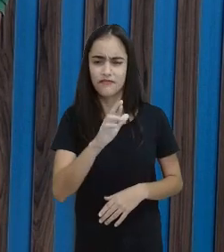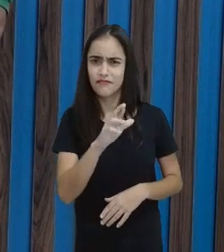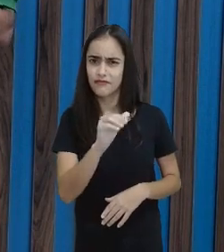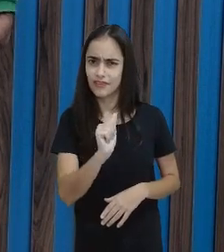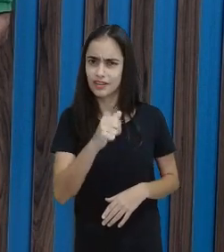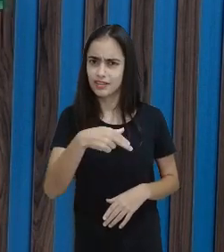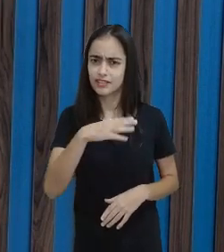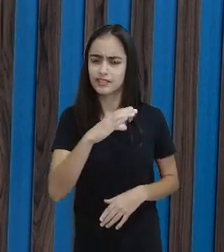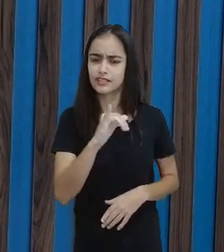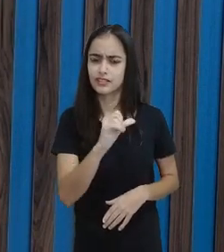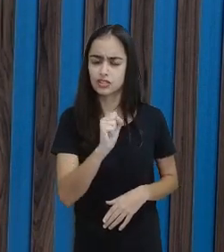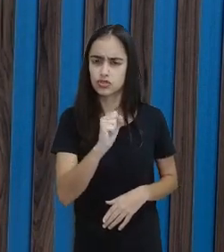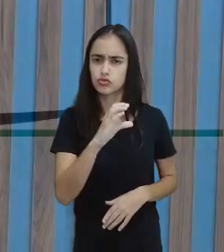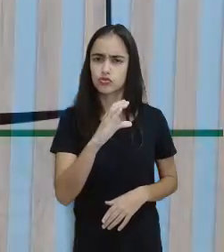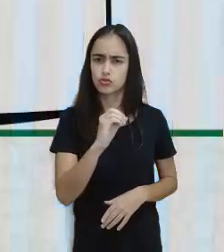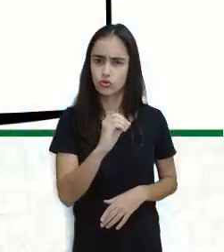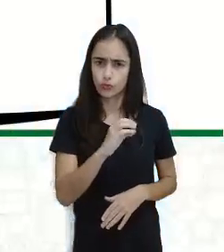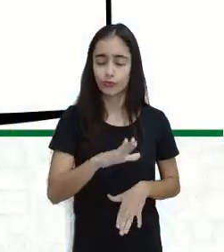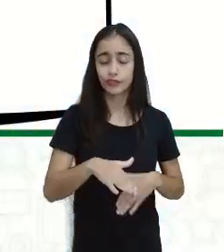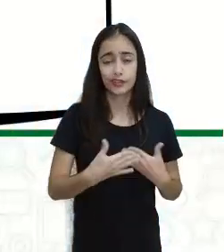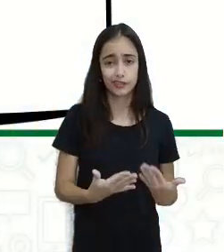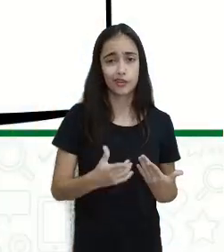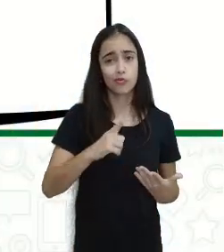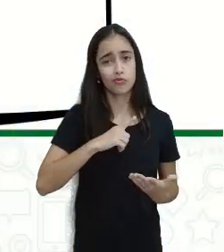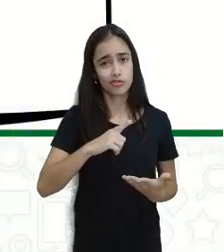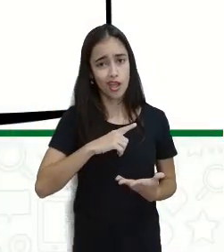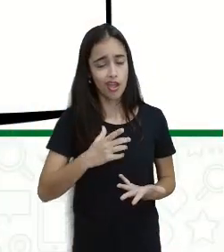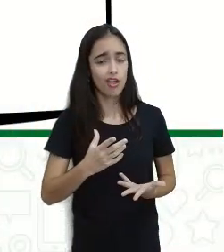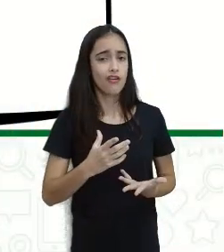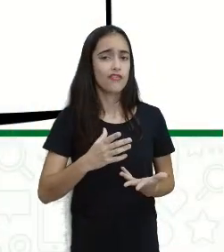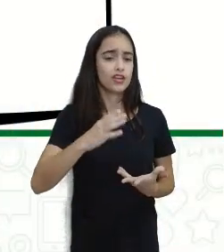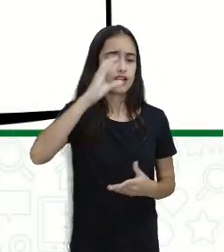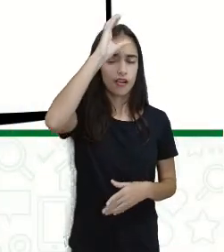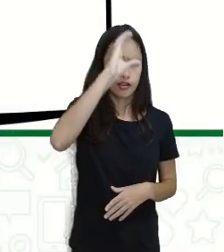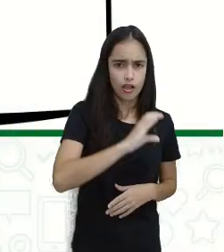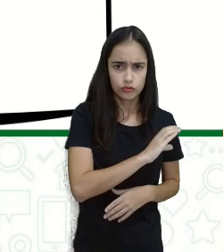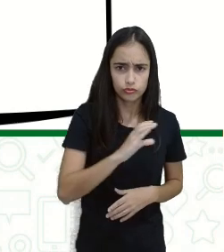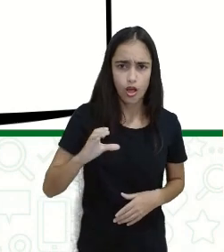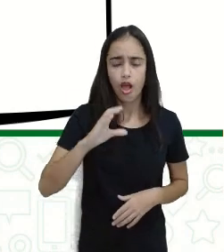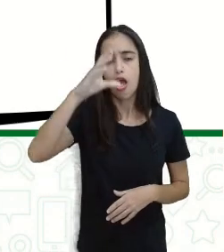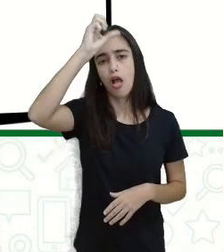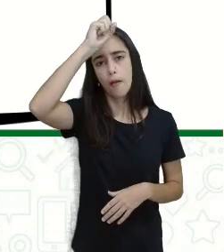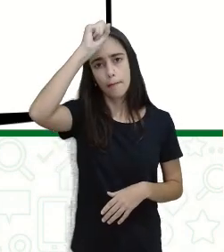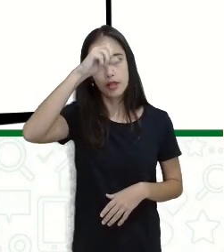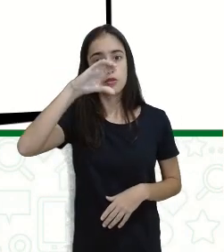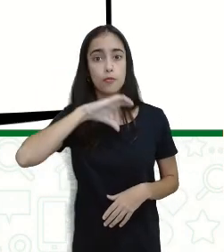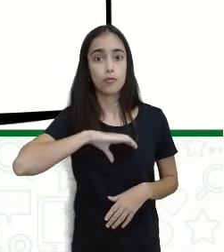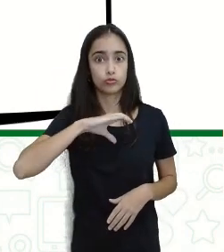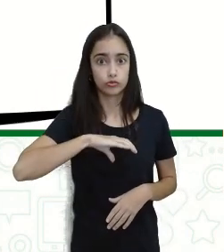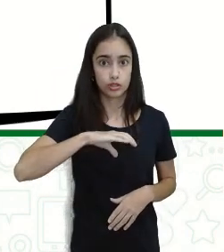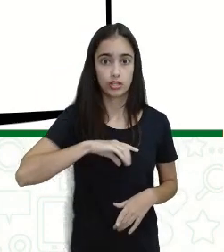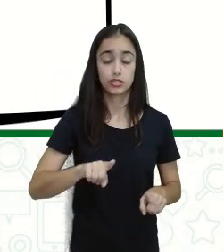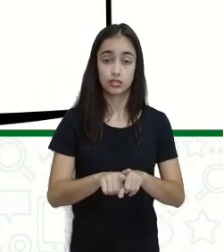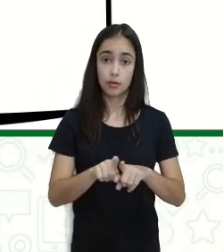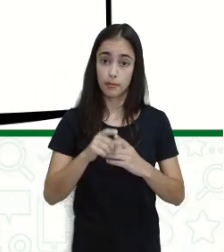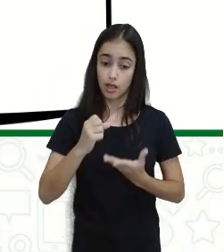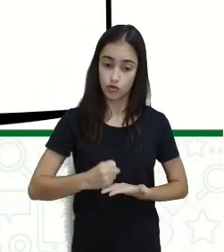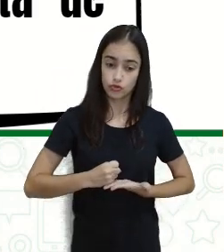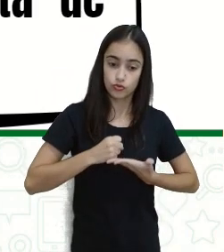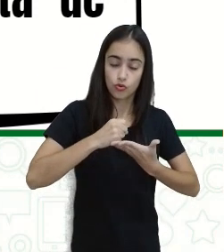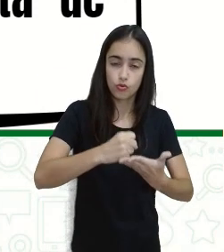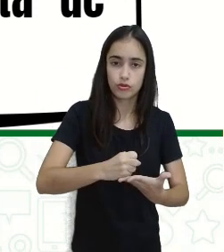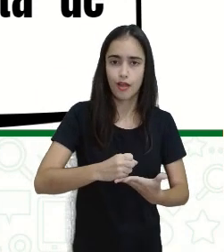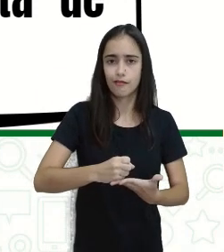ele recebeu os sacramentos, né, católicos, aprendeu português e latim e ajudava diariamente na celebração